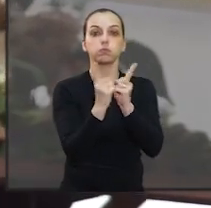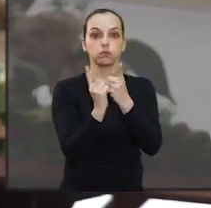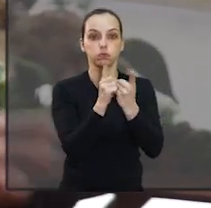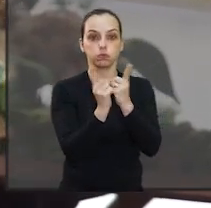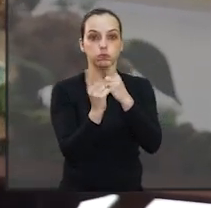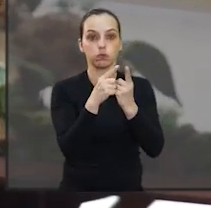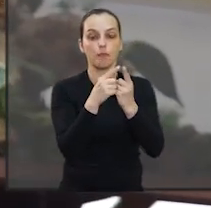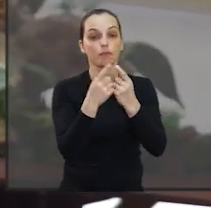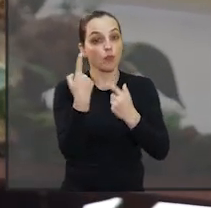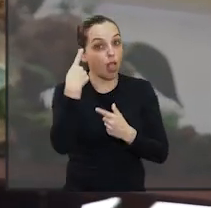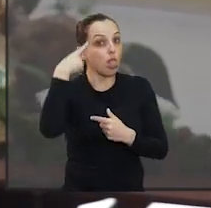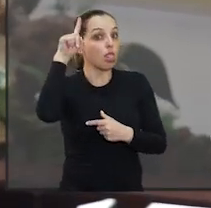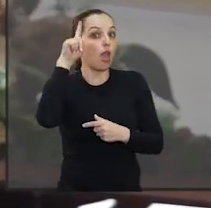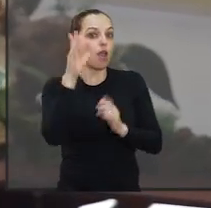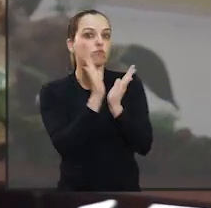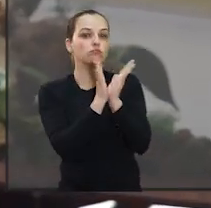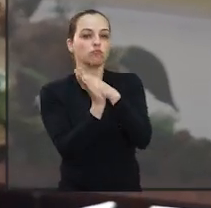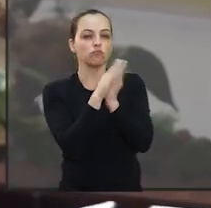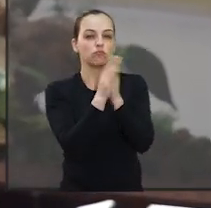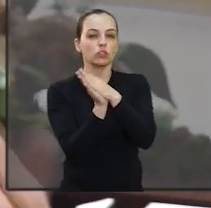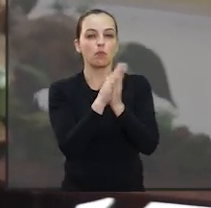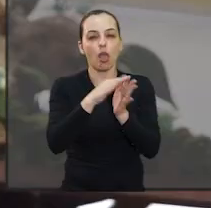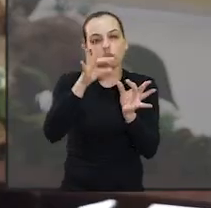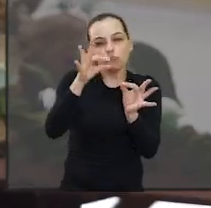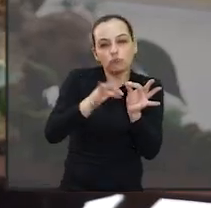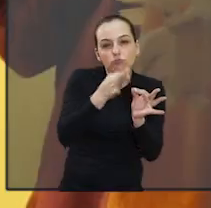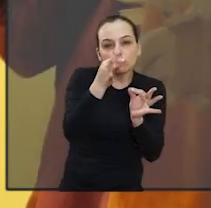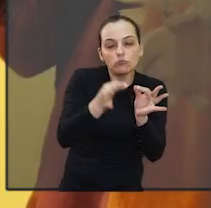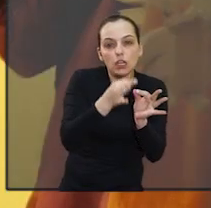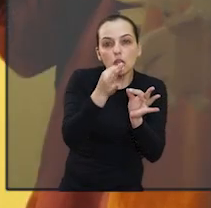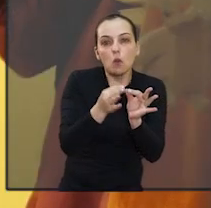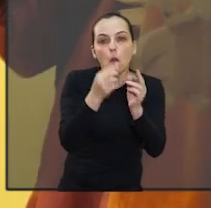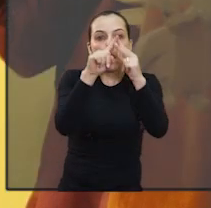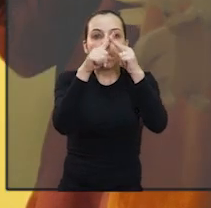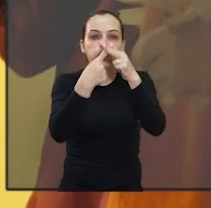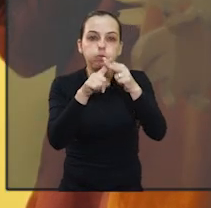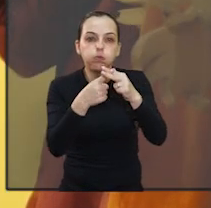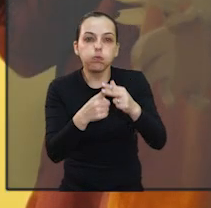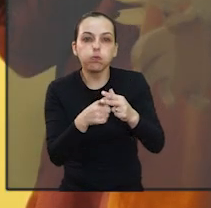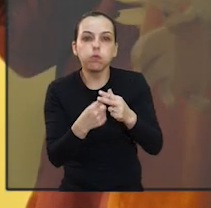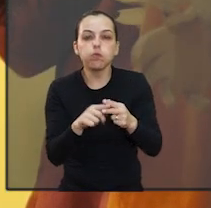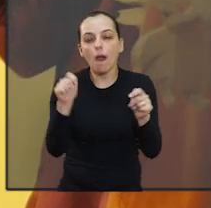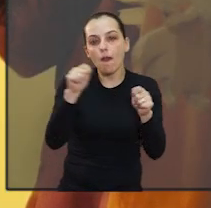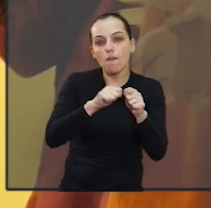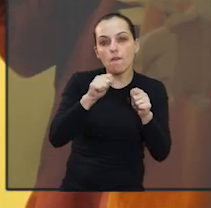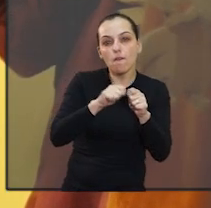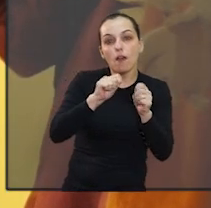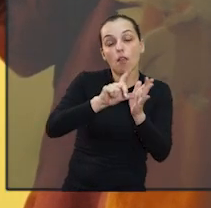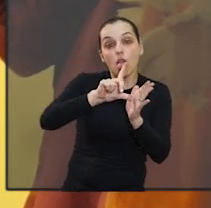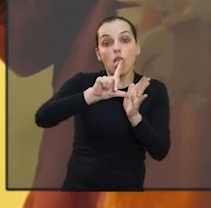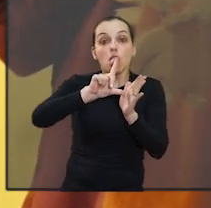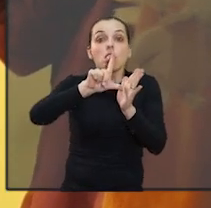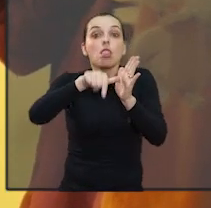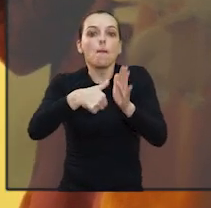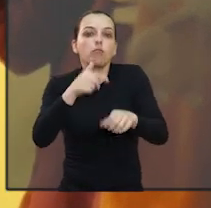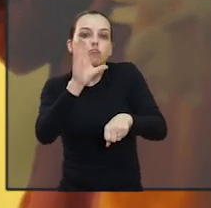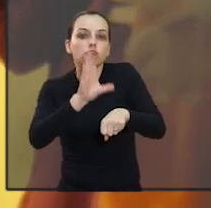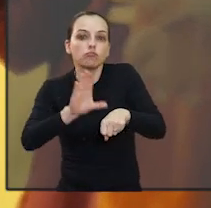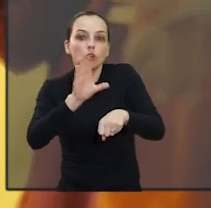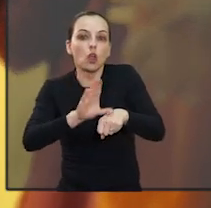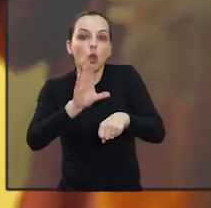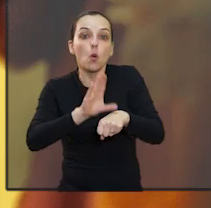acabei também fazendo muito curso e tal. Os bonecos que estão no museu, né, e todos os bonecos